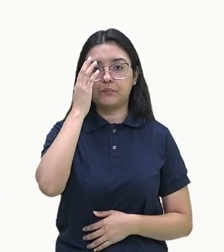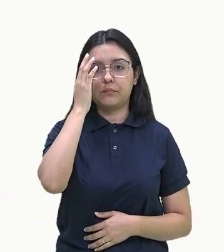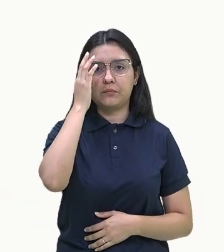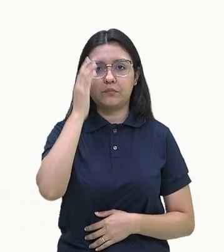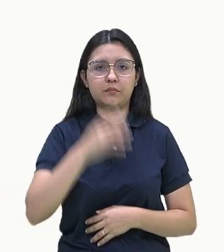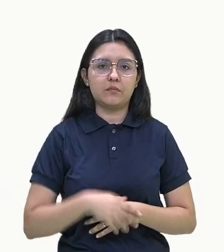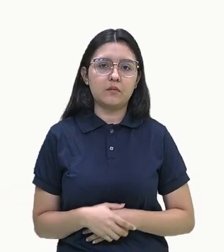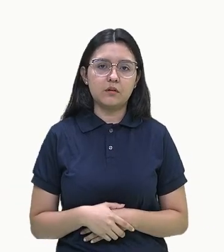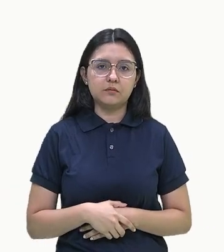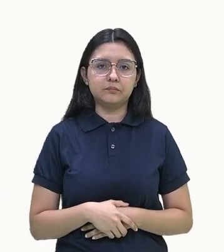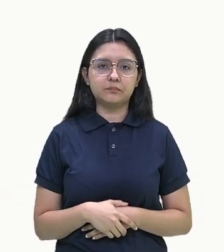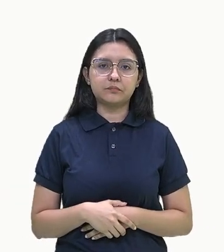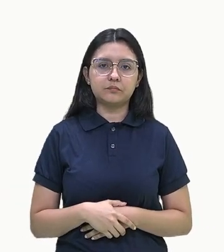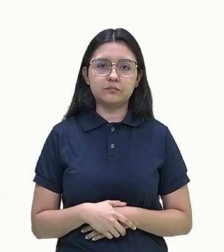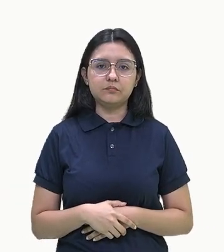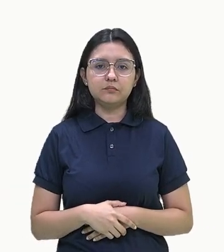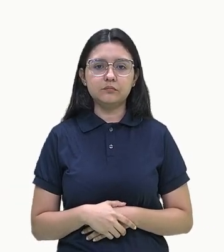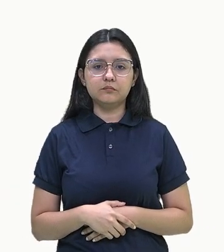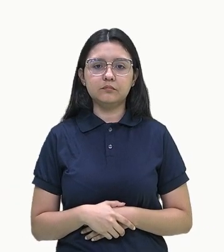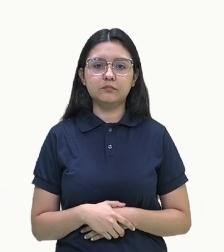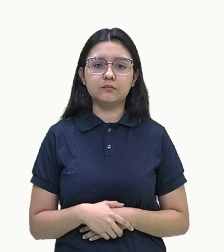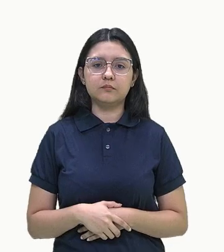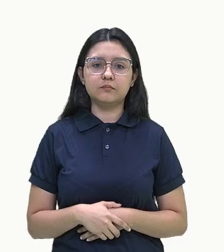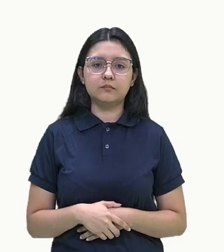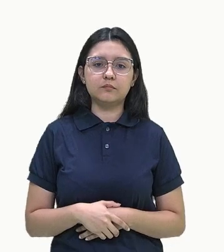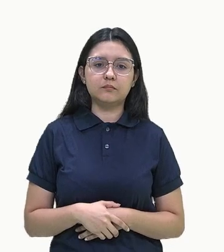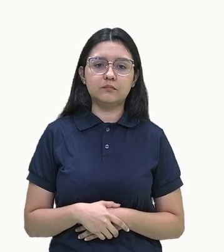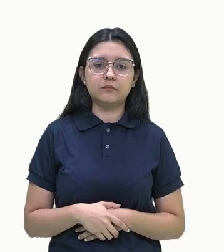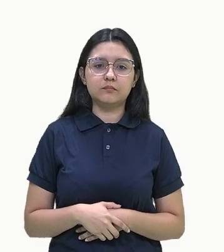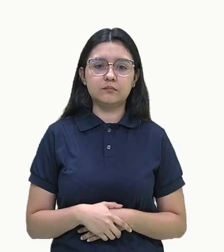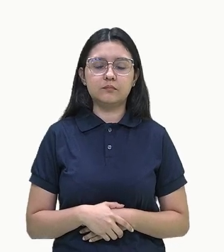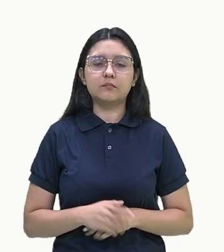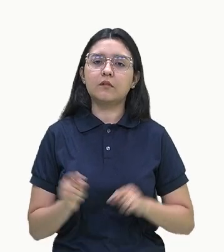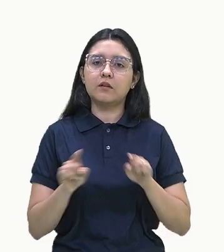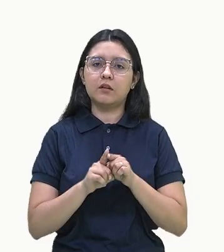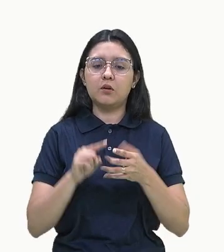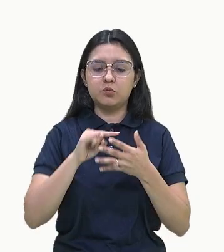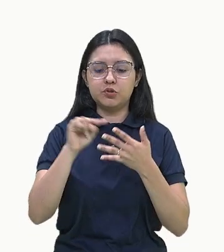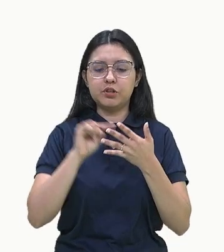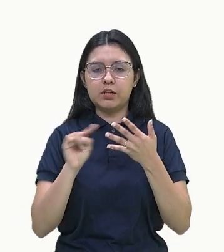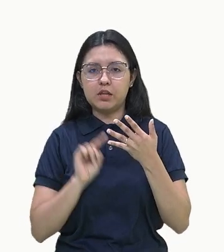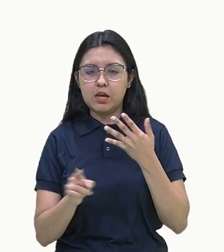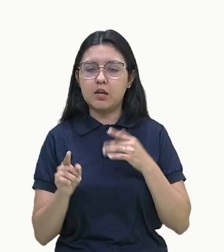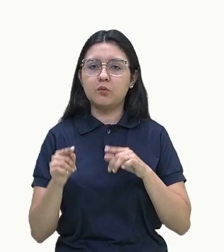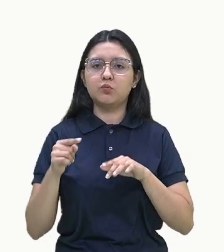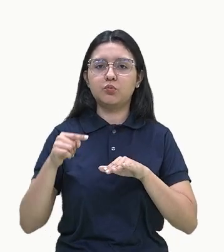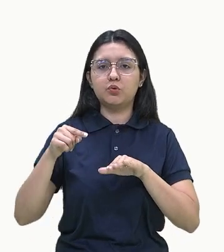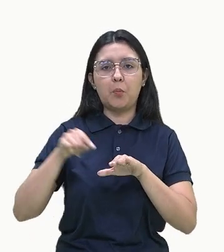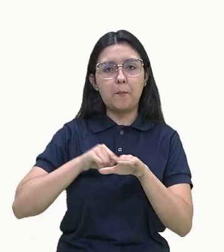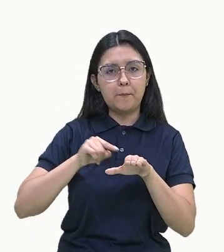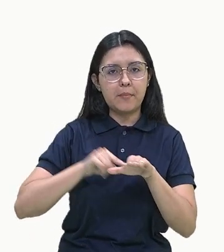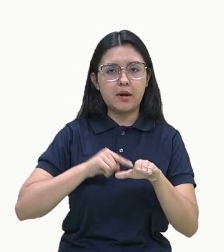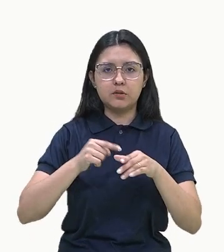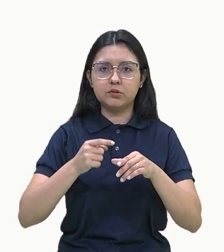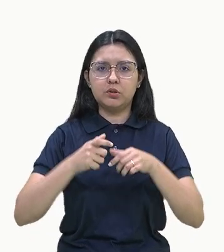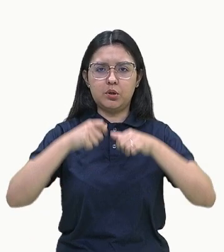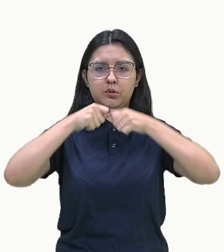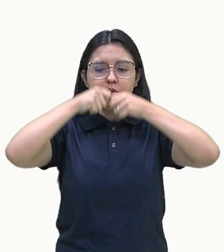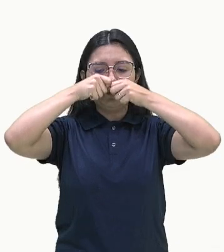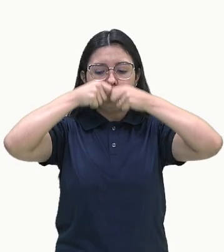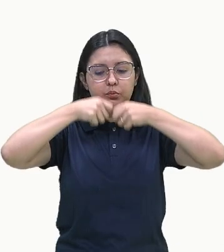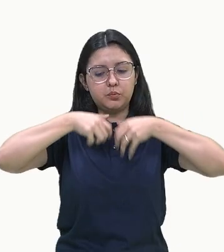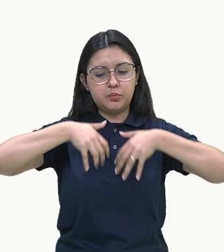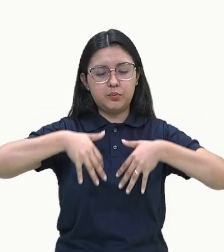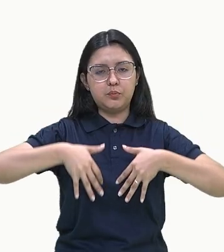por todos, em até, por exemplo, as pontas dos dedos, dos pés, né, irrigando todas as